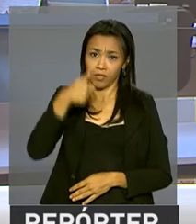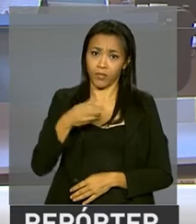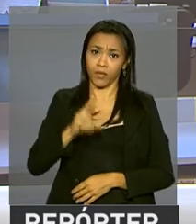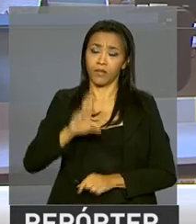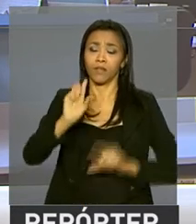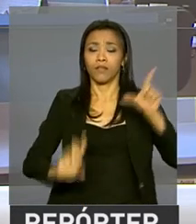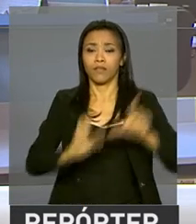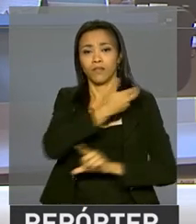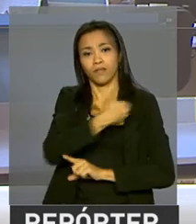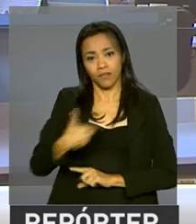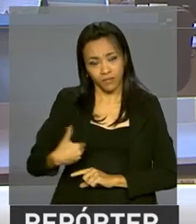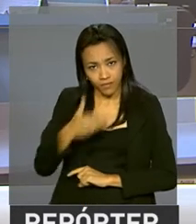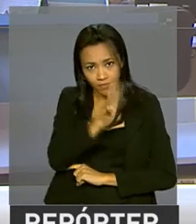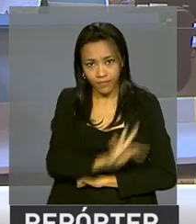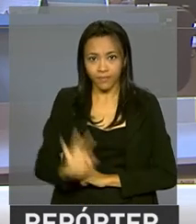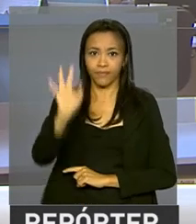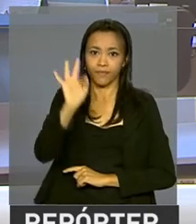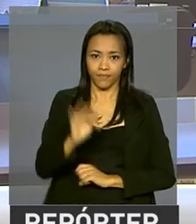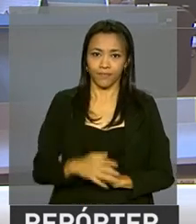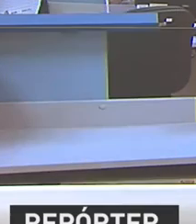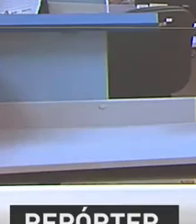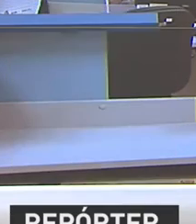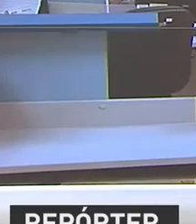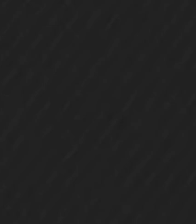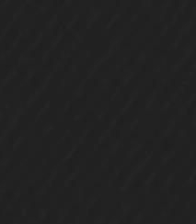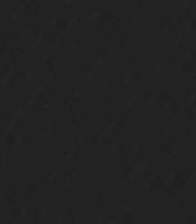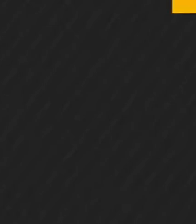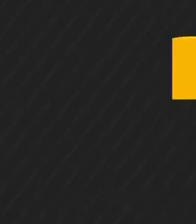tv nbr a tv do governo federal